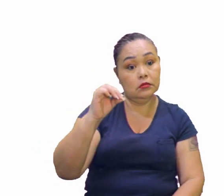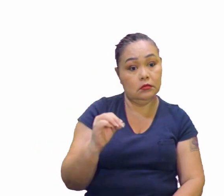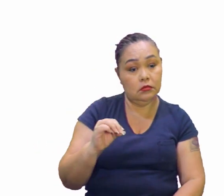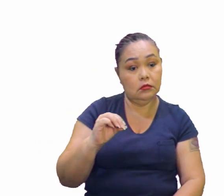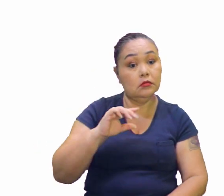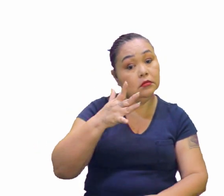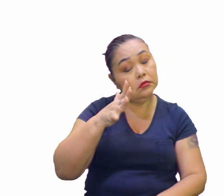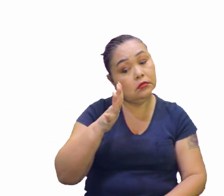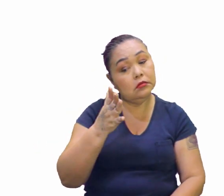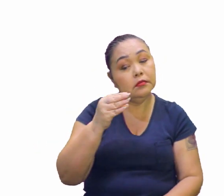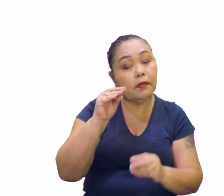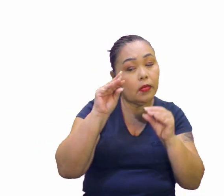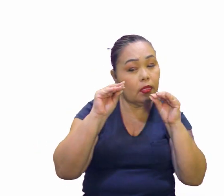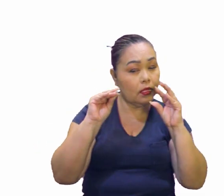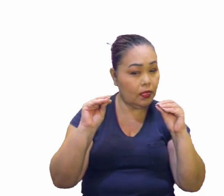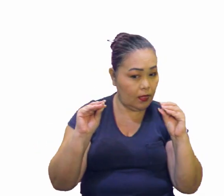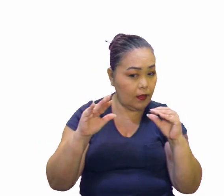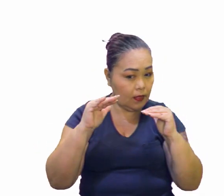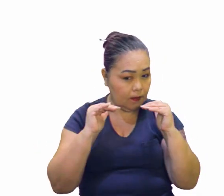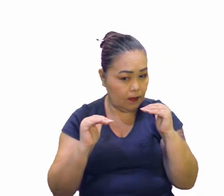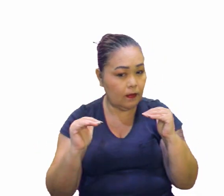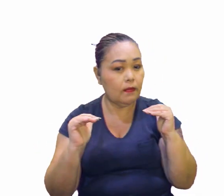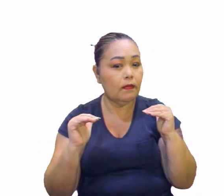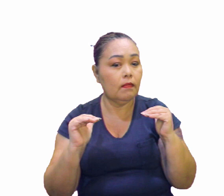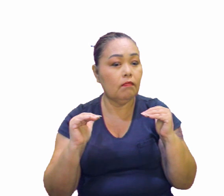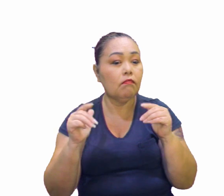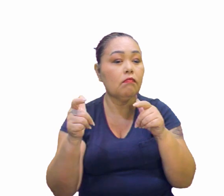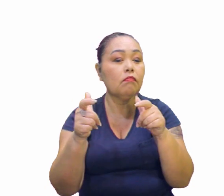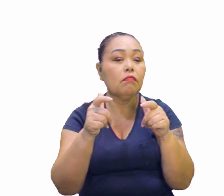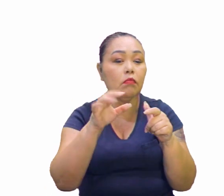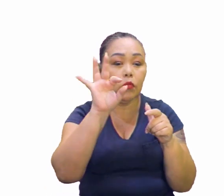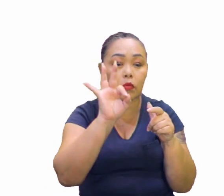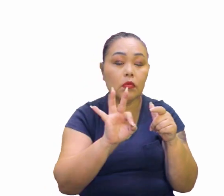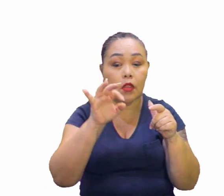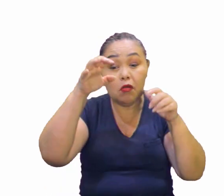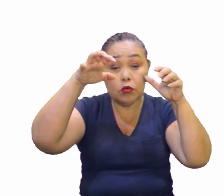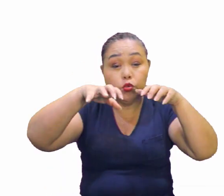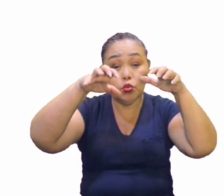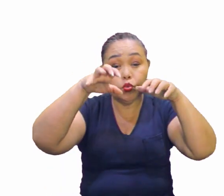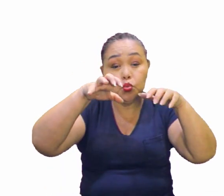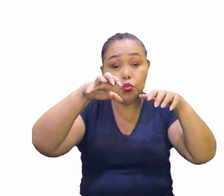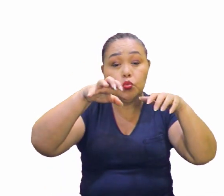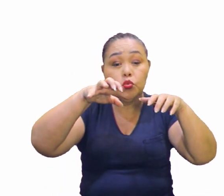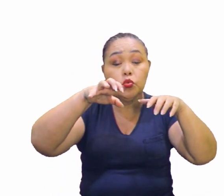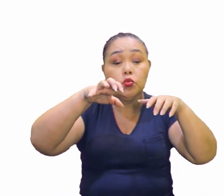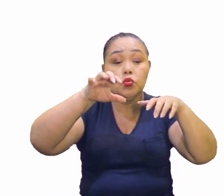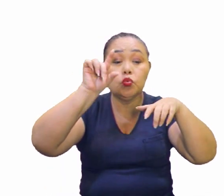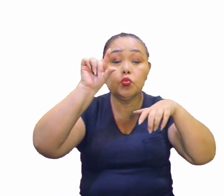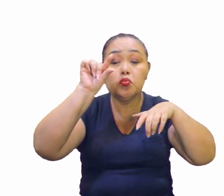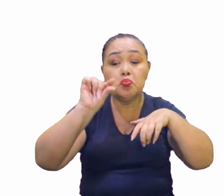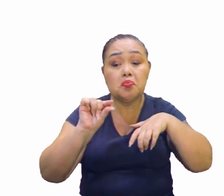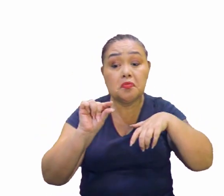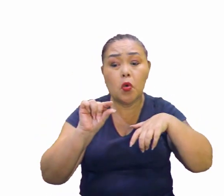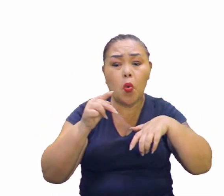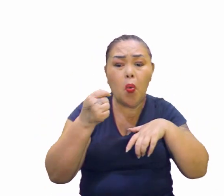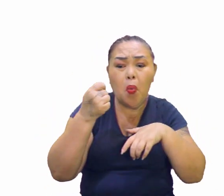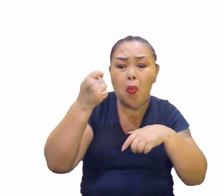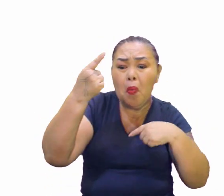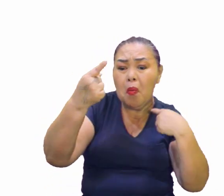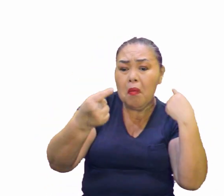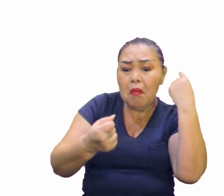árido, semiárido e subúmido, onde os índices de chuva, né, precipitação, são muito